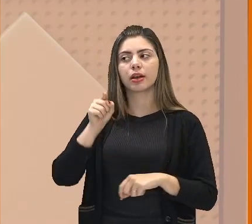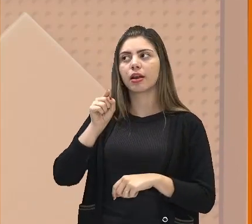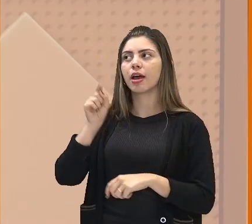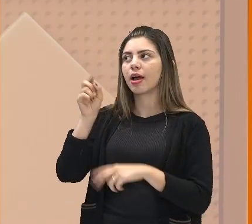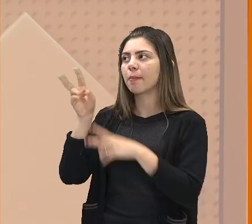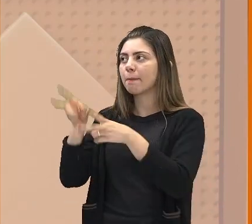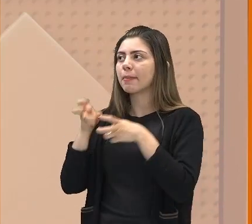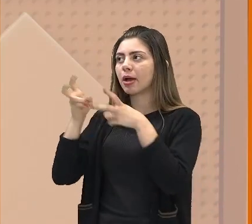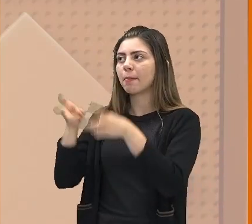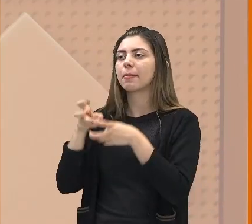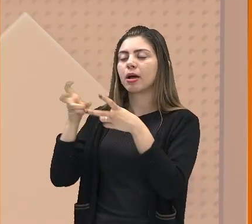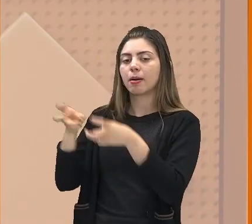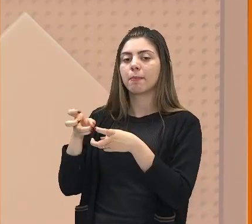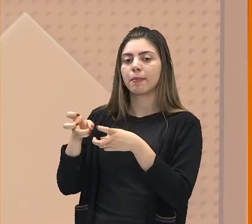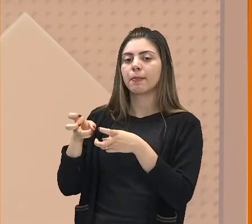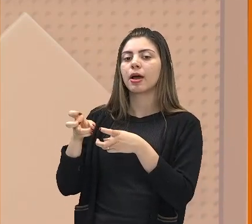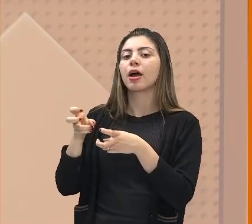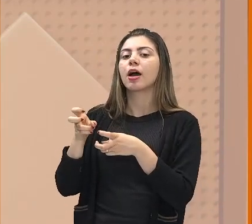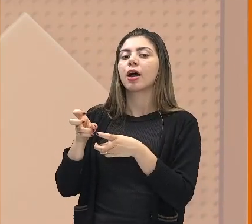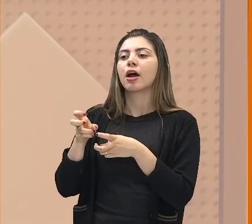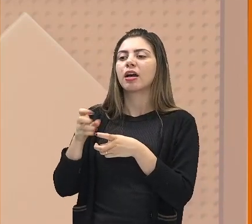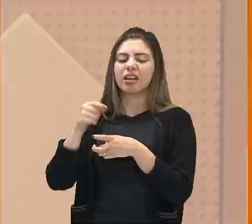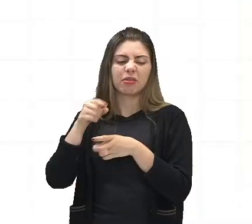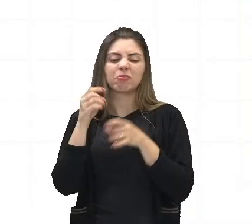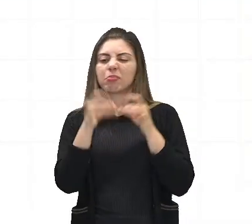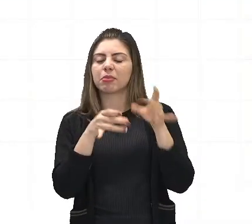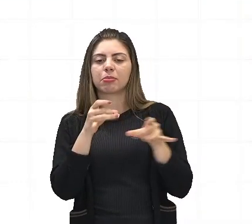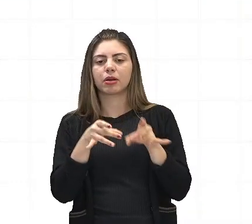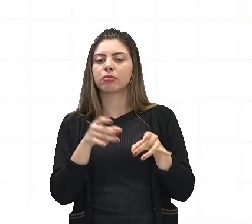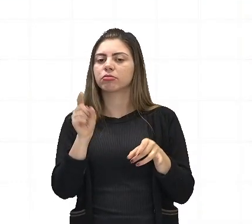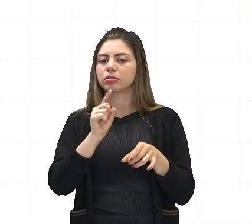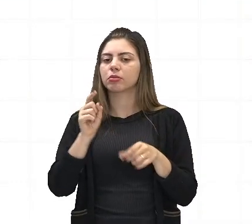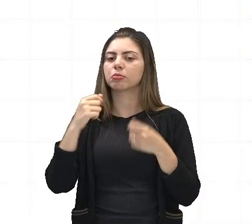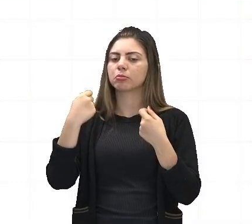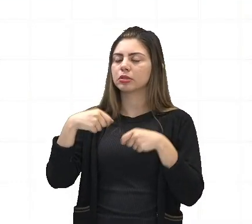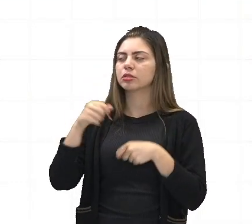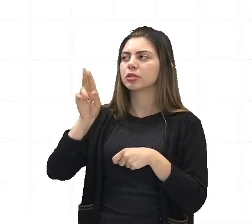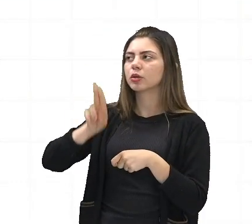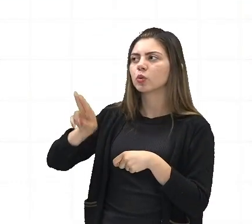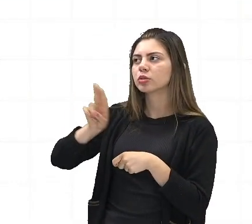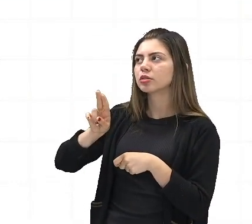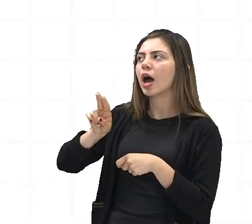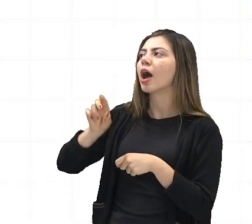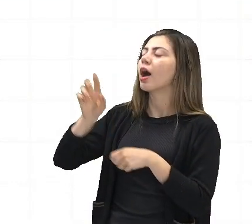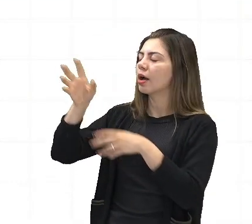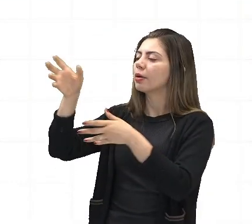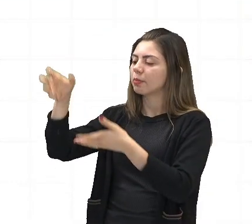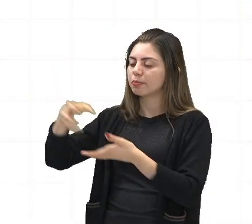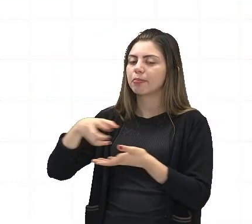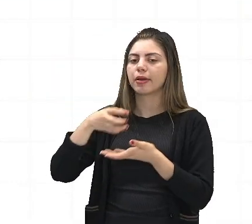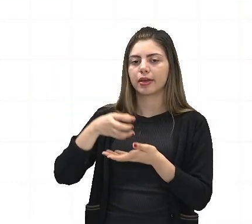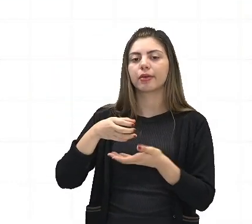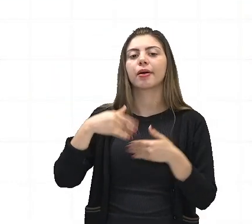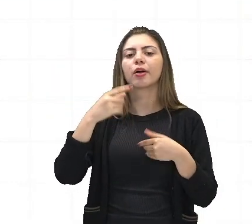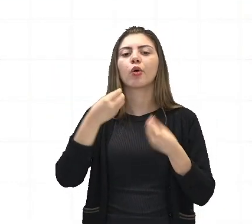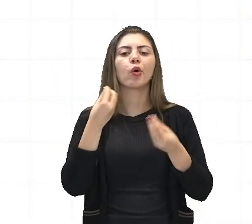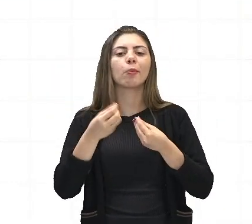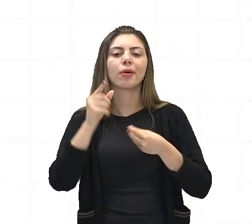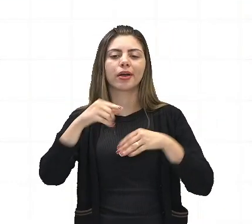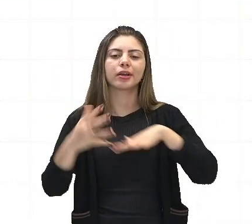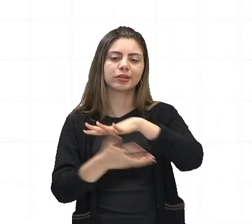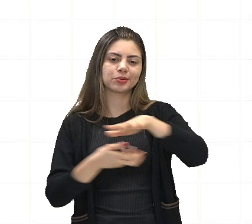recursos naturais de uma forma consciente e responsável, através da sustentabilidade. Com